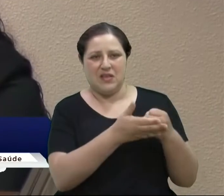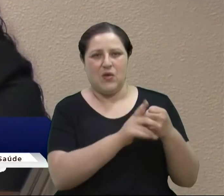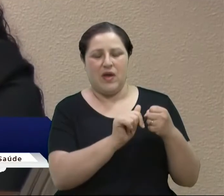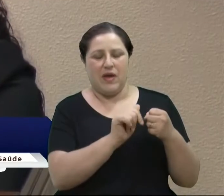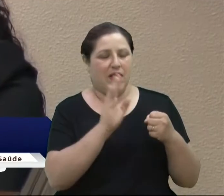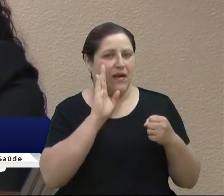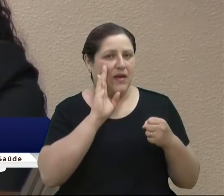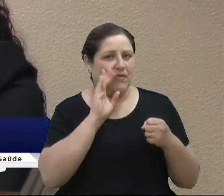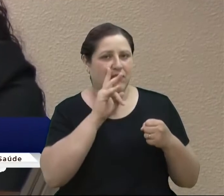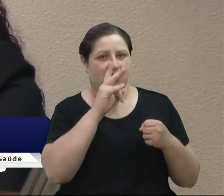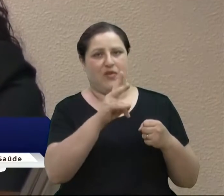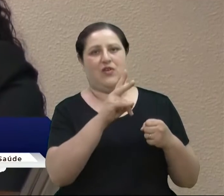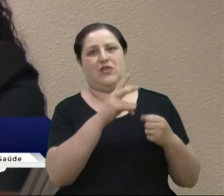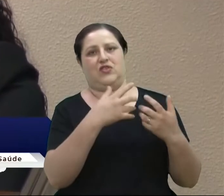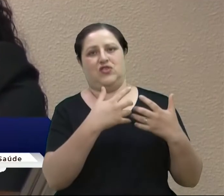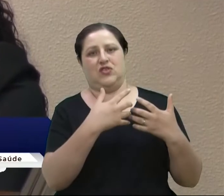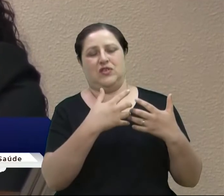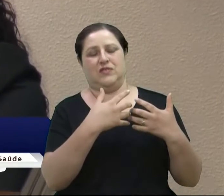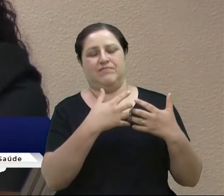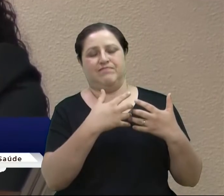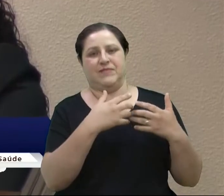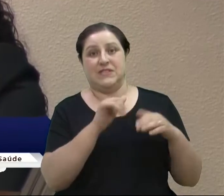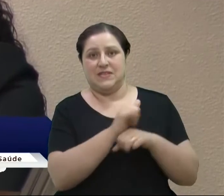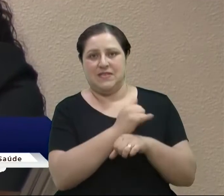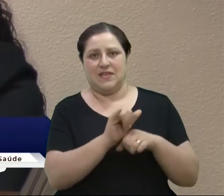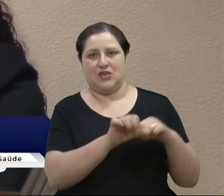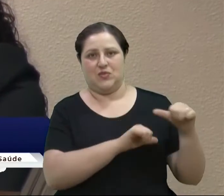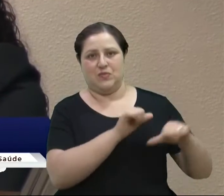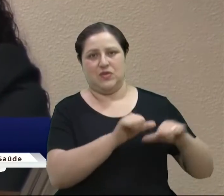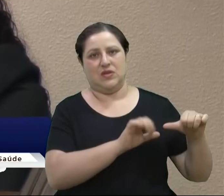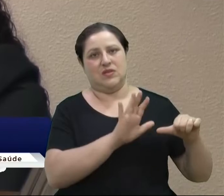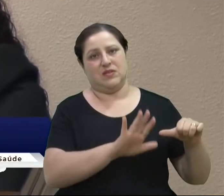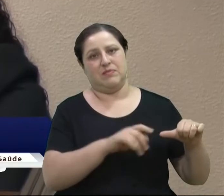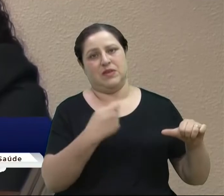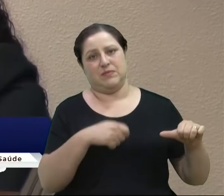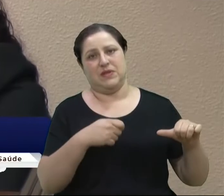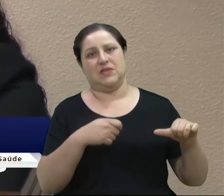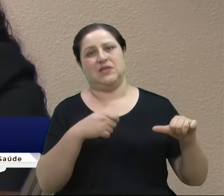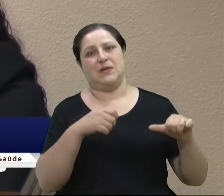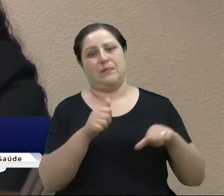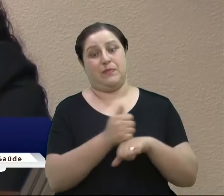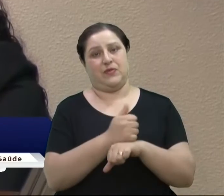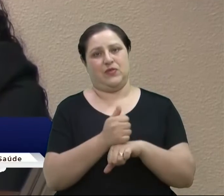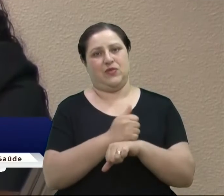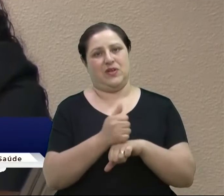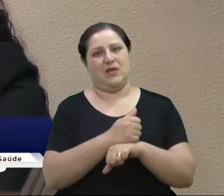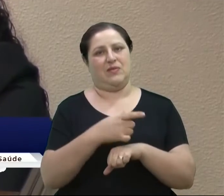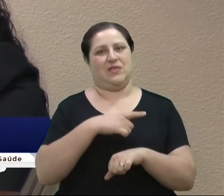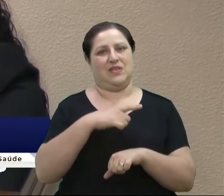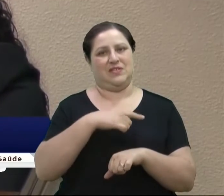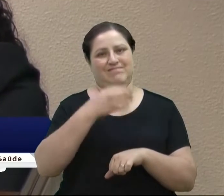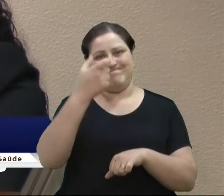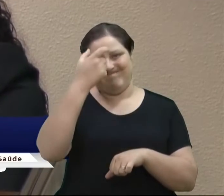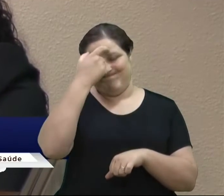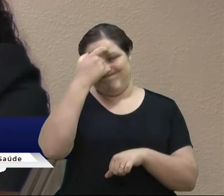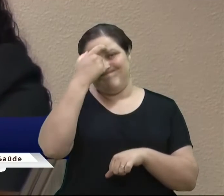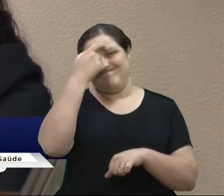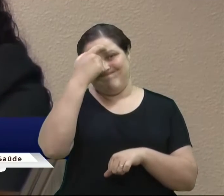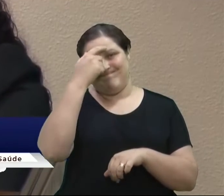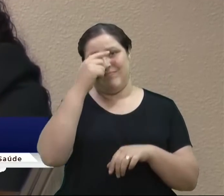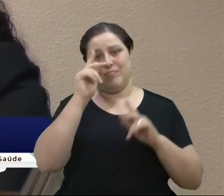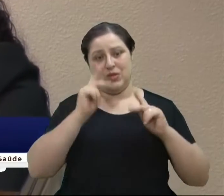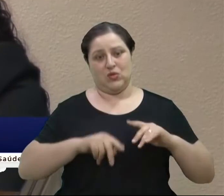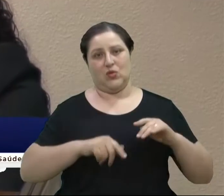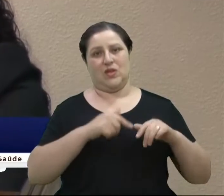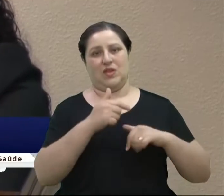mudança. Mas, para isso, a gente precisa de uma sensibilização dos nossos profissionais, né, que atuam na